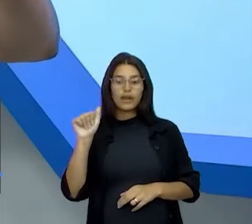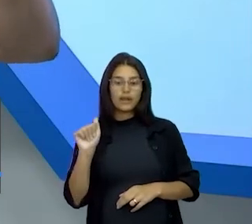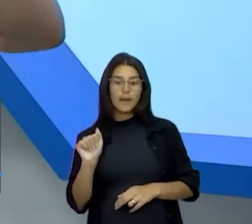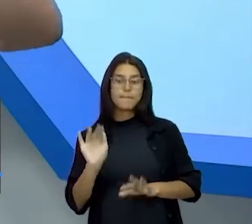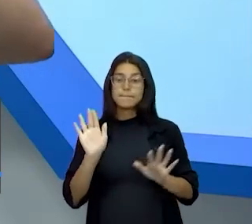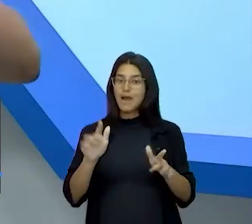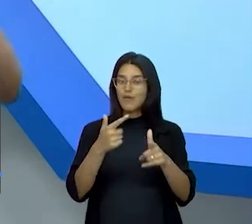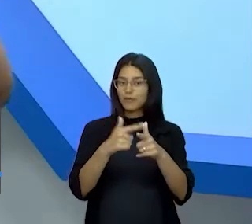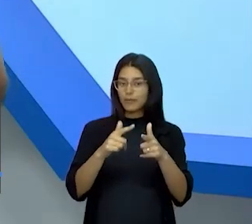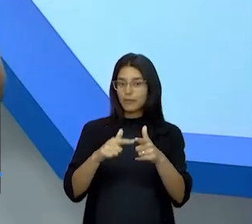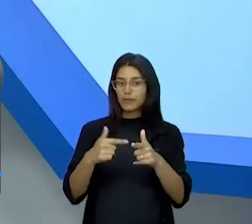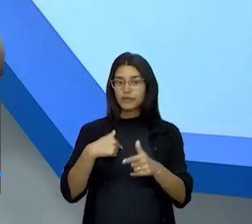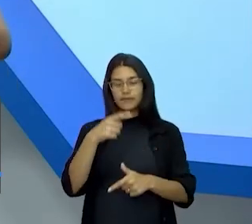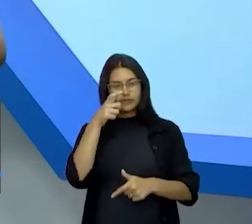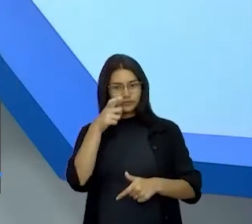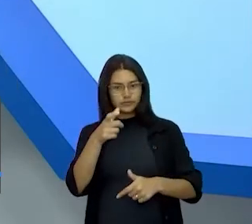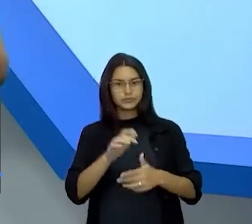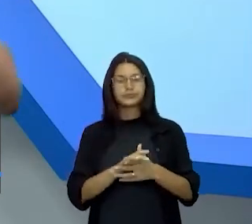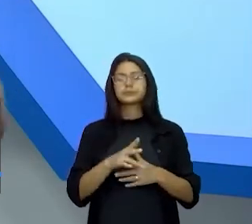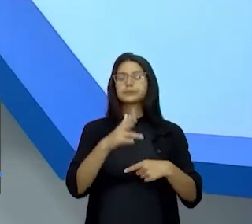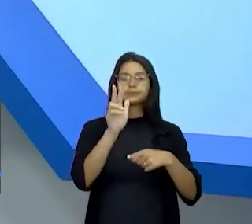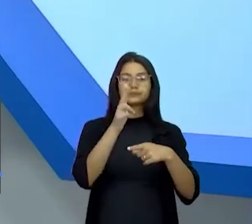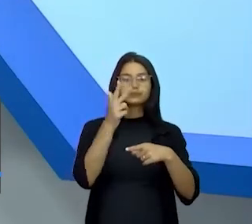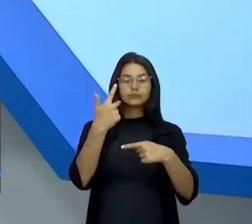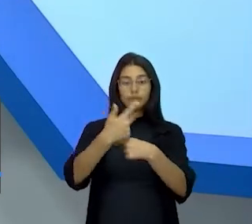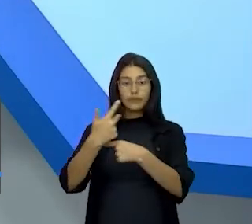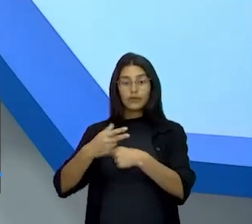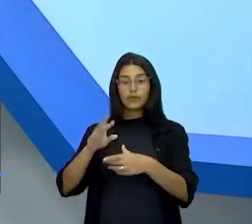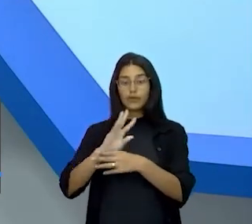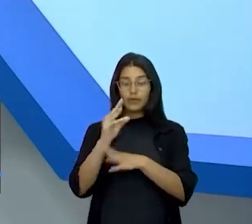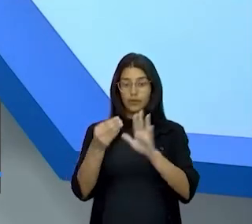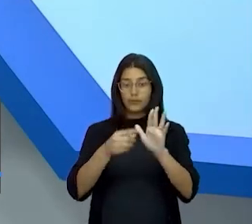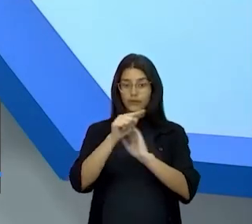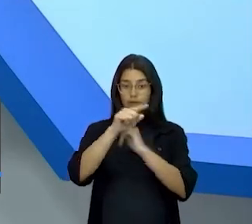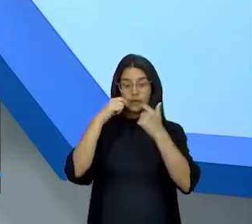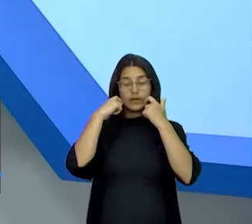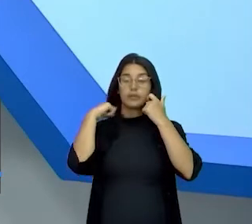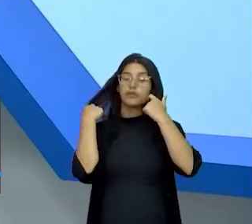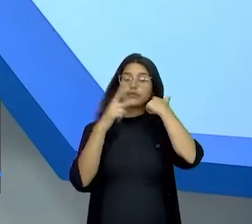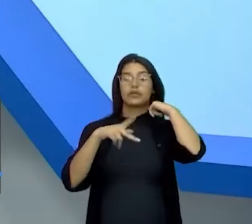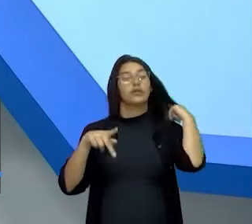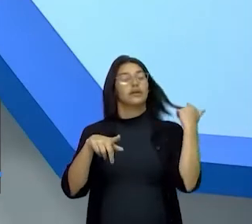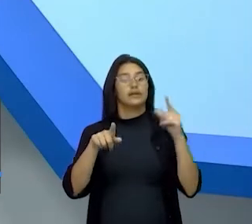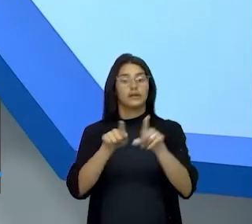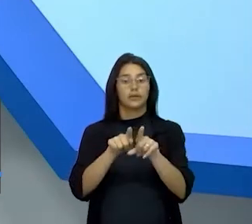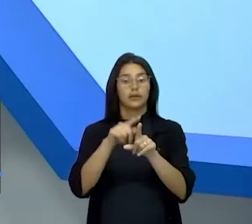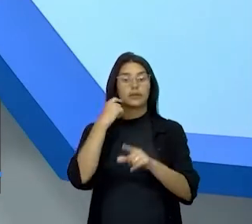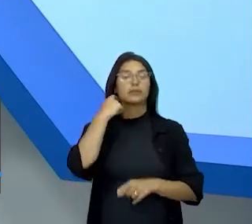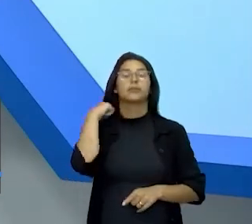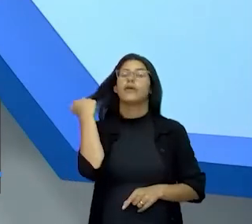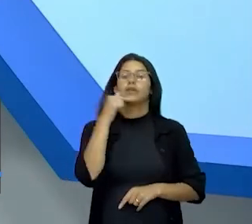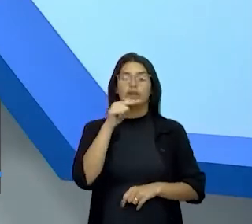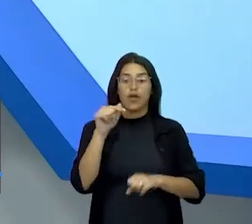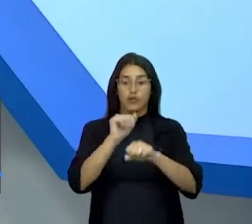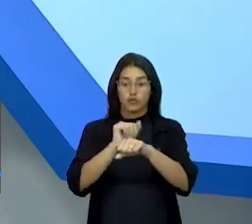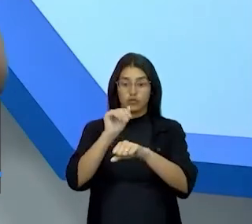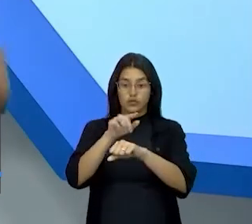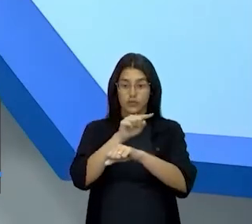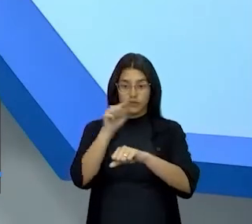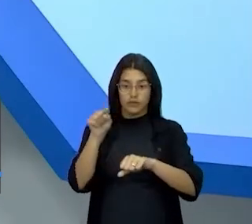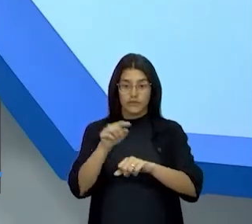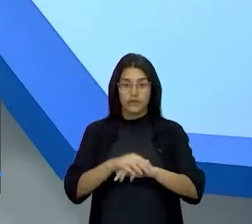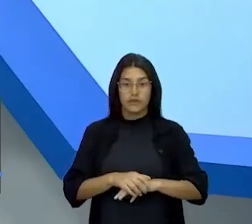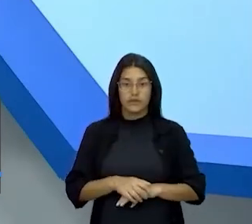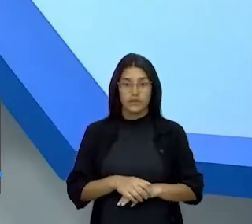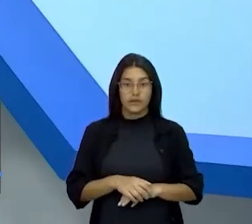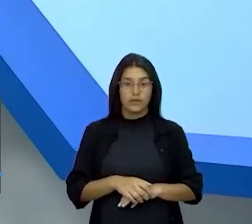da embolia, eu estava assistindo em alguns vídeos que eu vou colocar para vocês, para os seus professores também, para vocês, sugestão de vocês, porque não